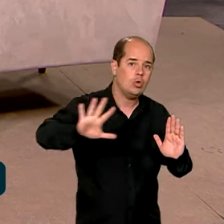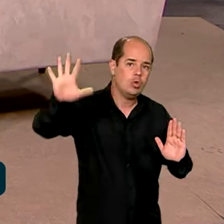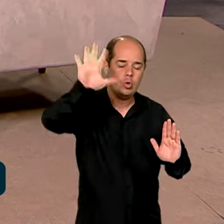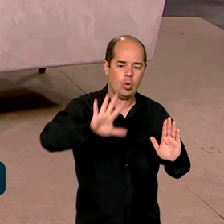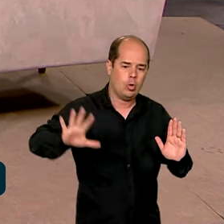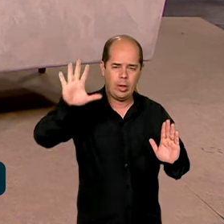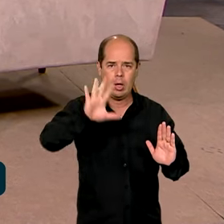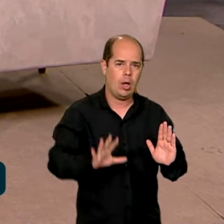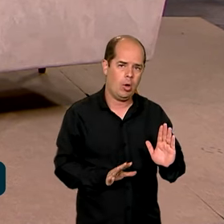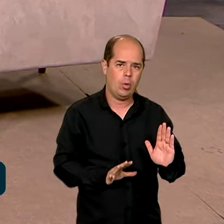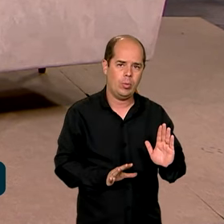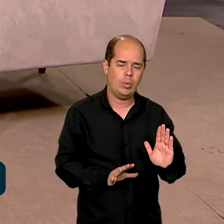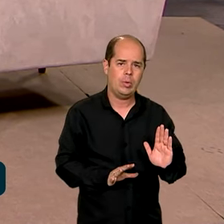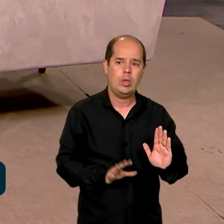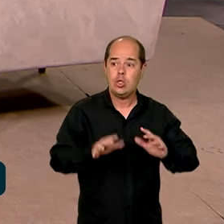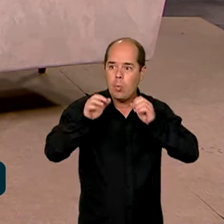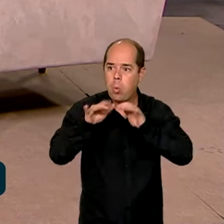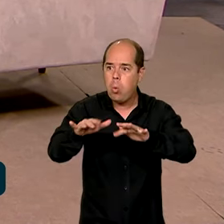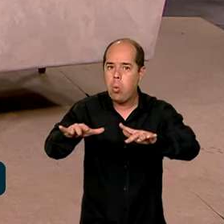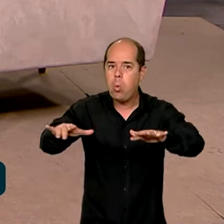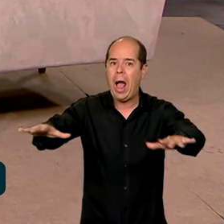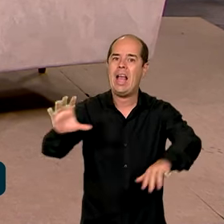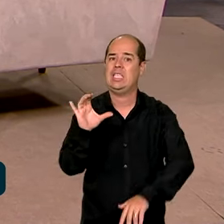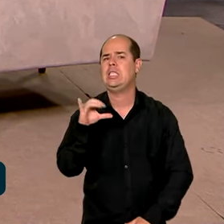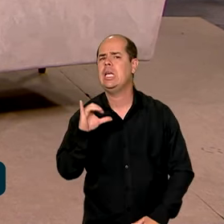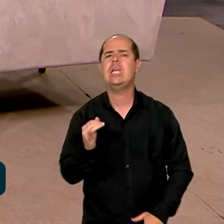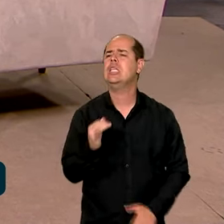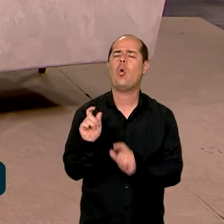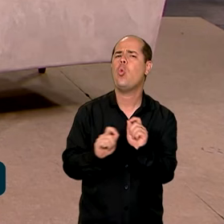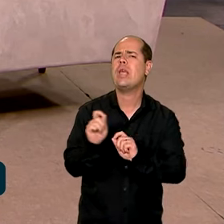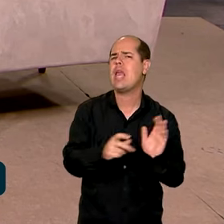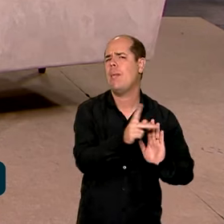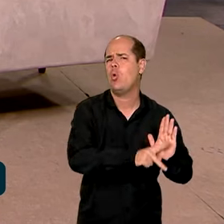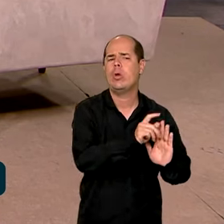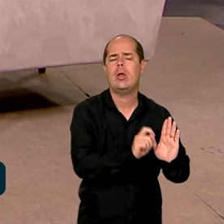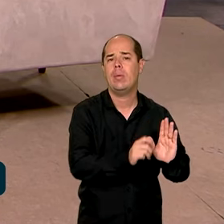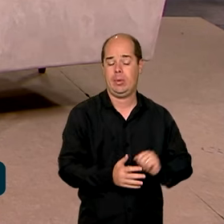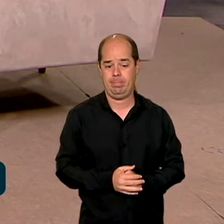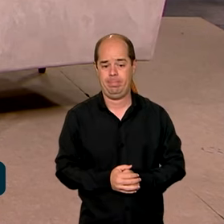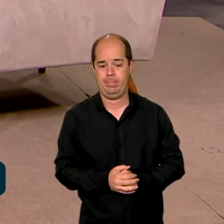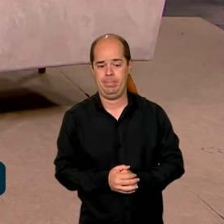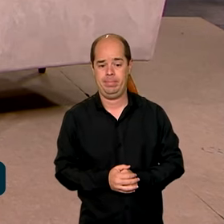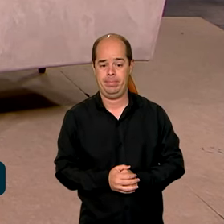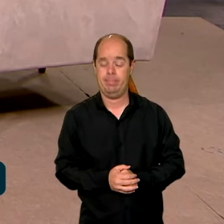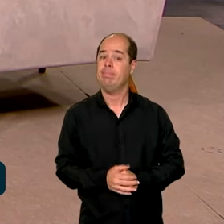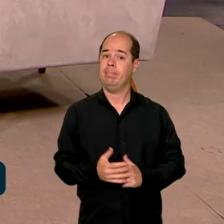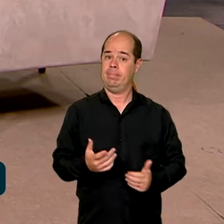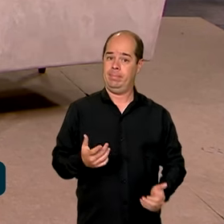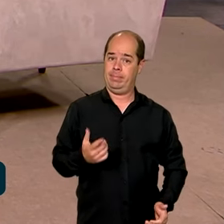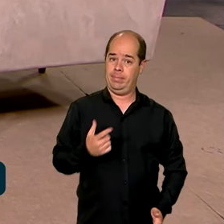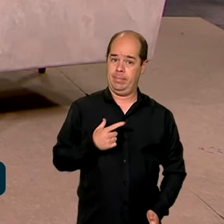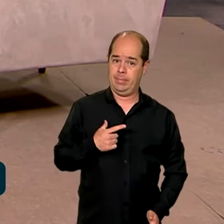ele, os estudantes. Nós fazemos várias chamadas de projetos que